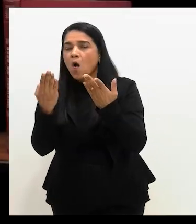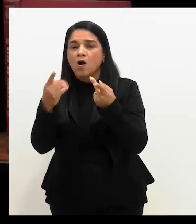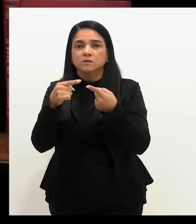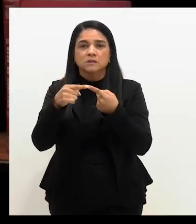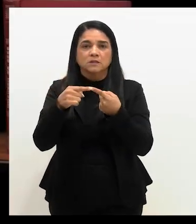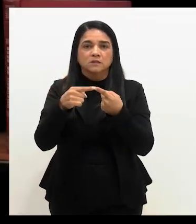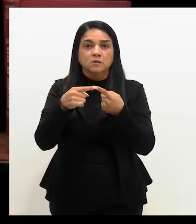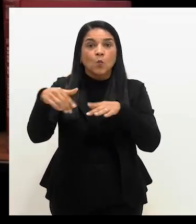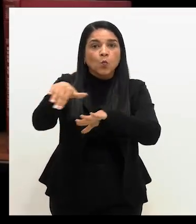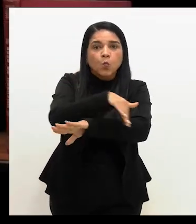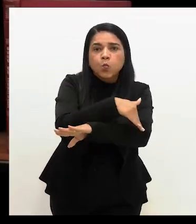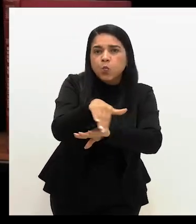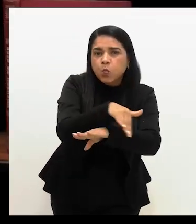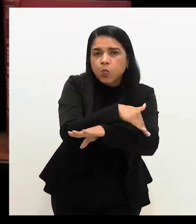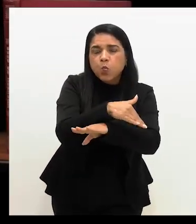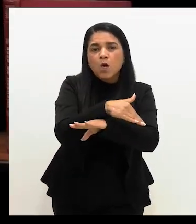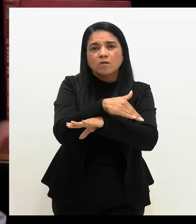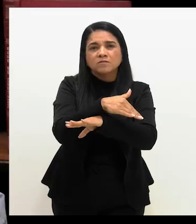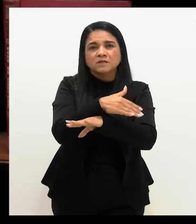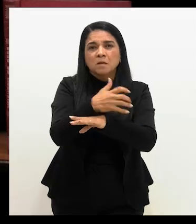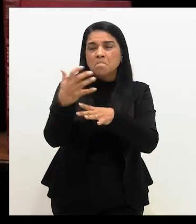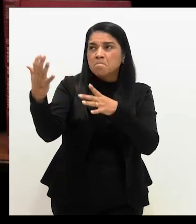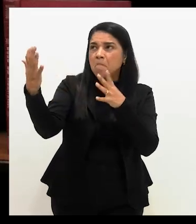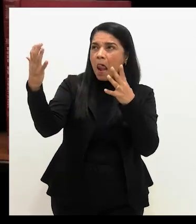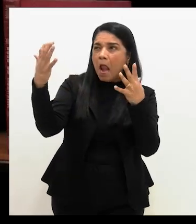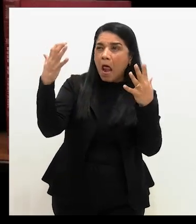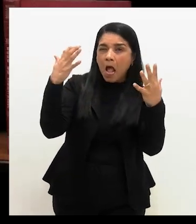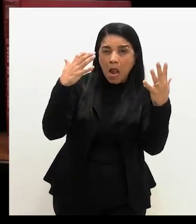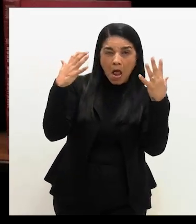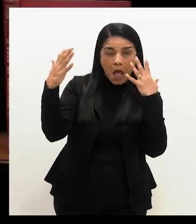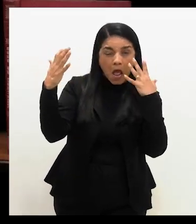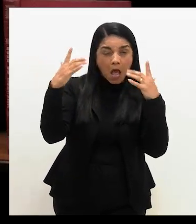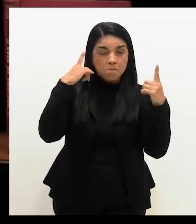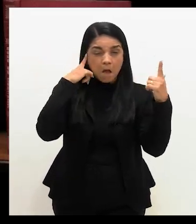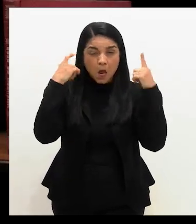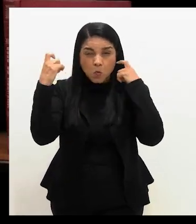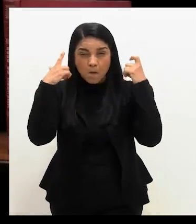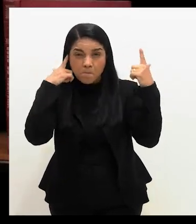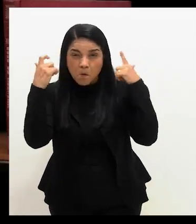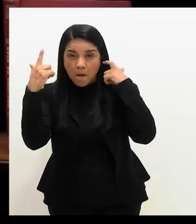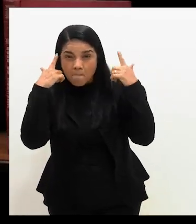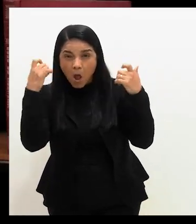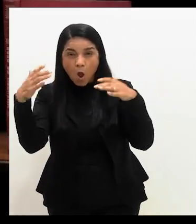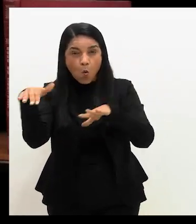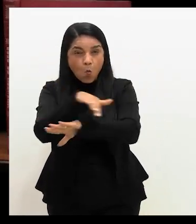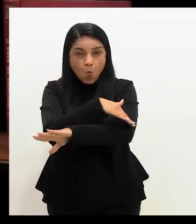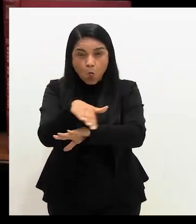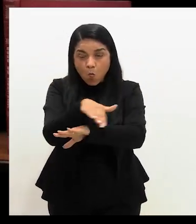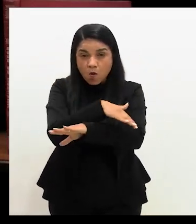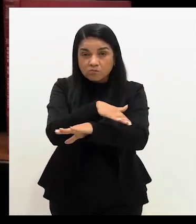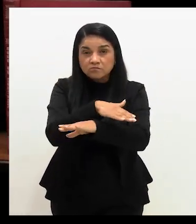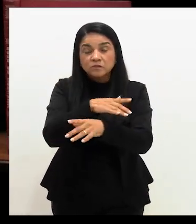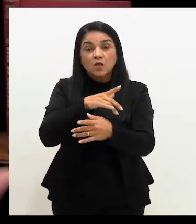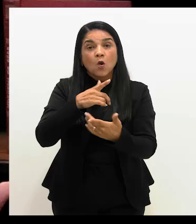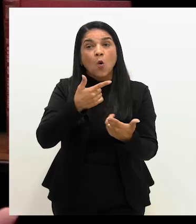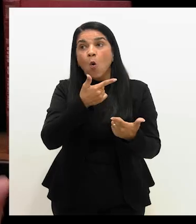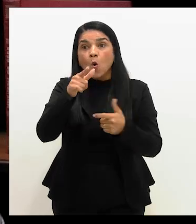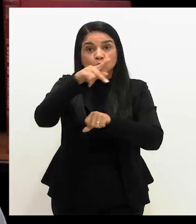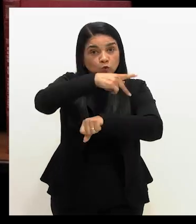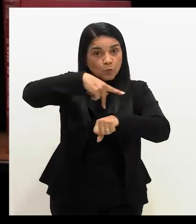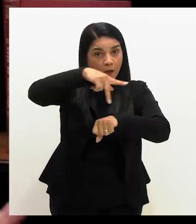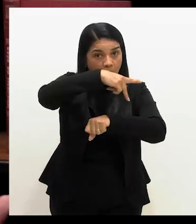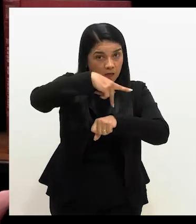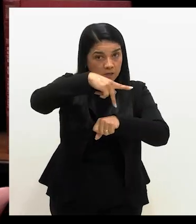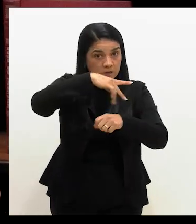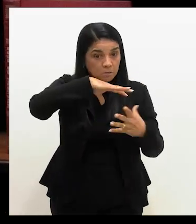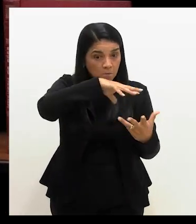porta, você sai na rua e você é invadido pelo aquele mundo de barulhos ali, né? Então, assim, vários outros